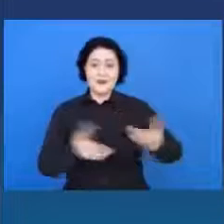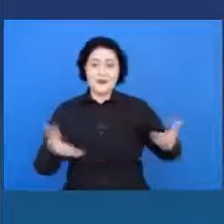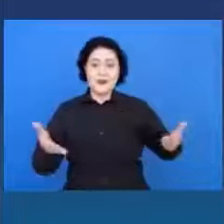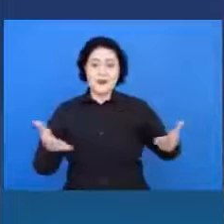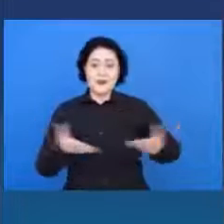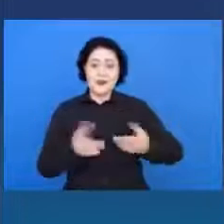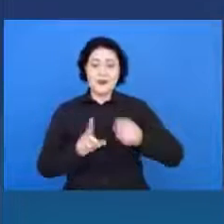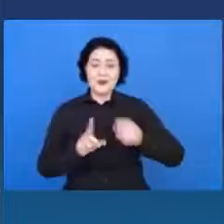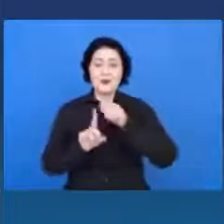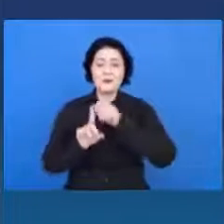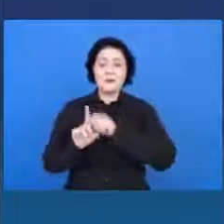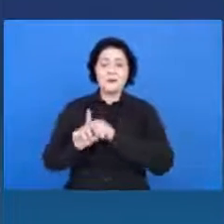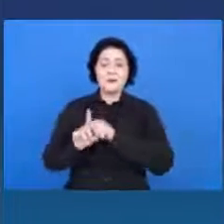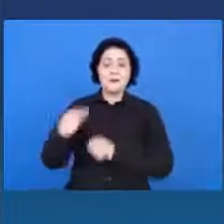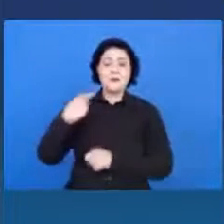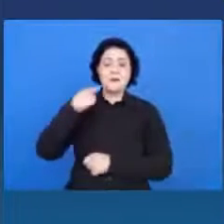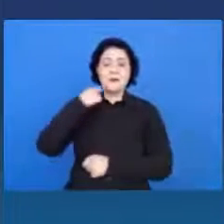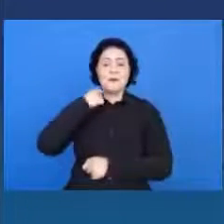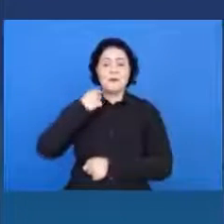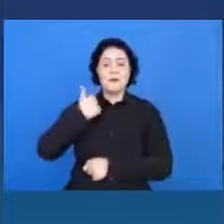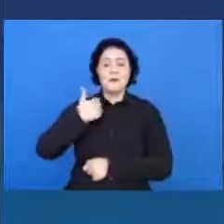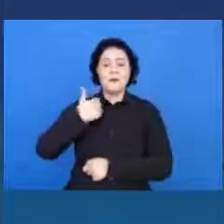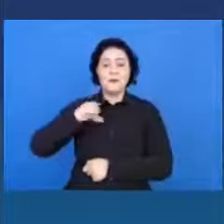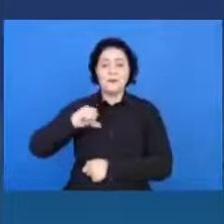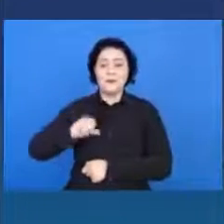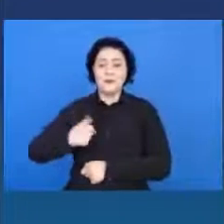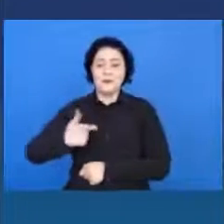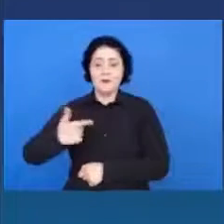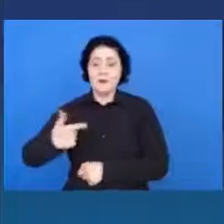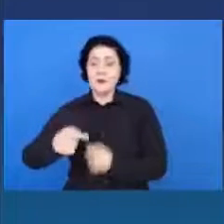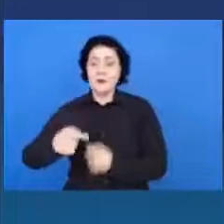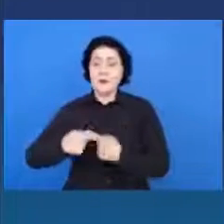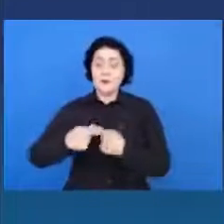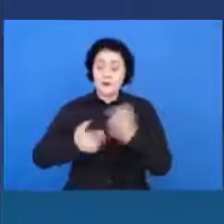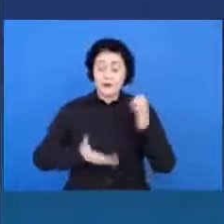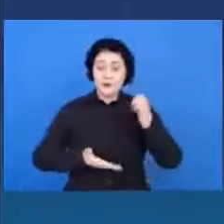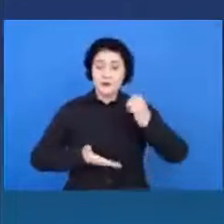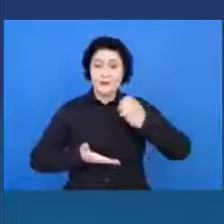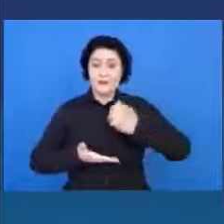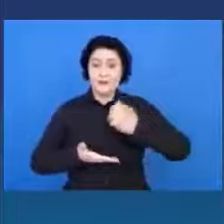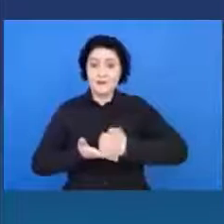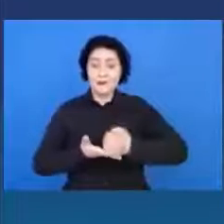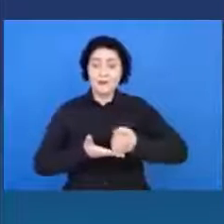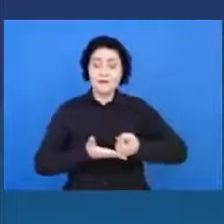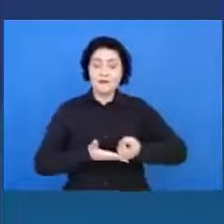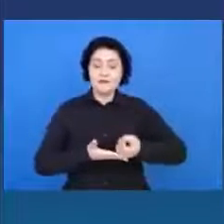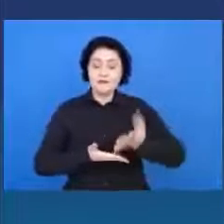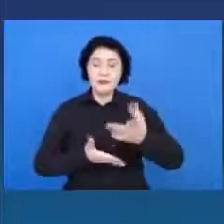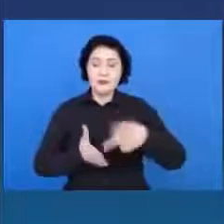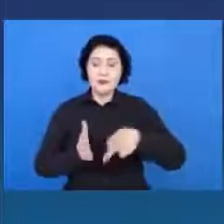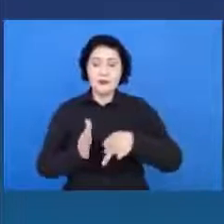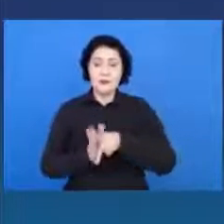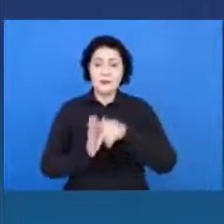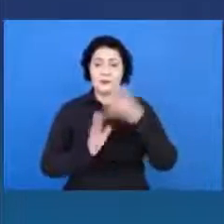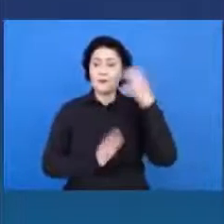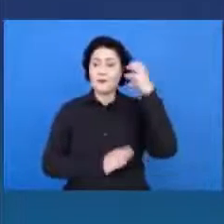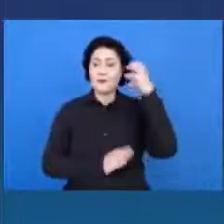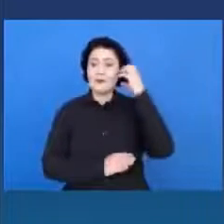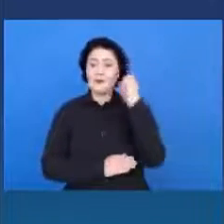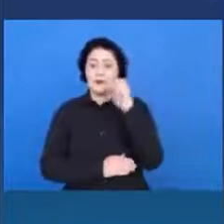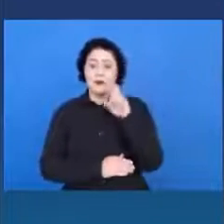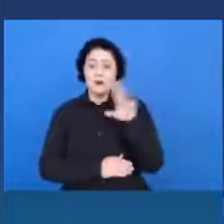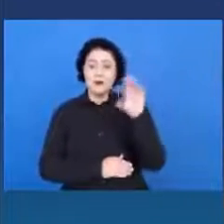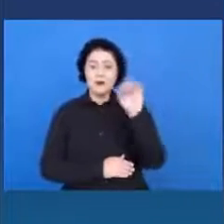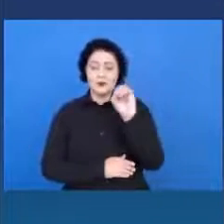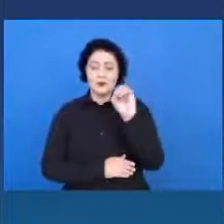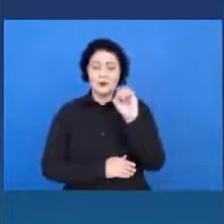partir do mês de maio de1992 quando se efetivaram as transmissões pela Rádio Ouro Verde as